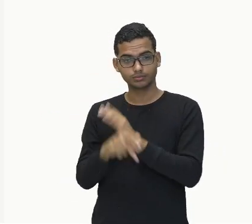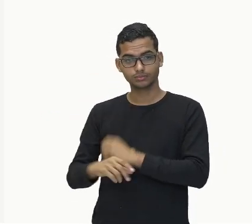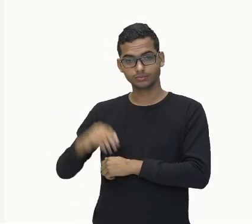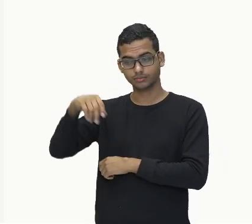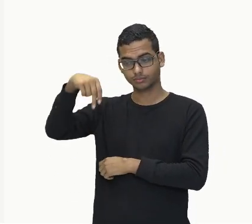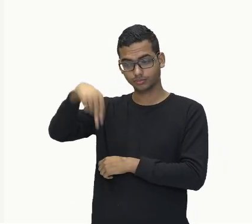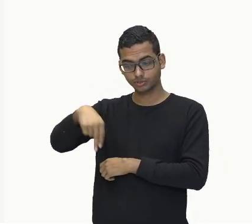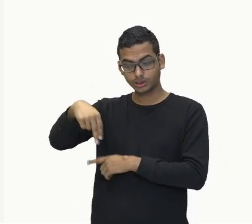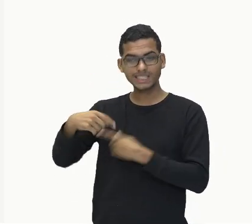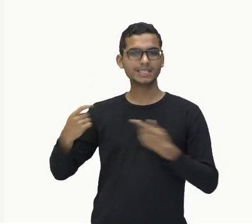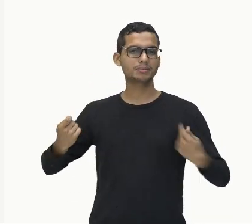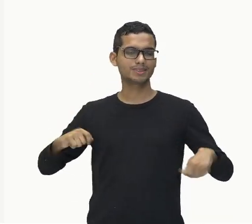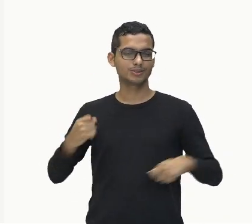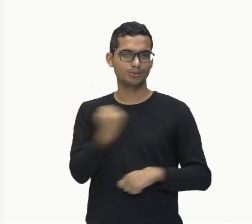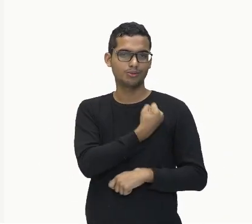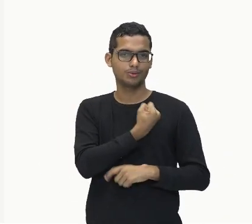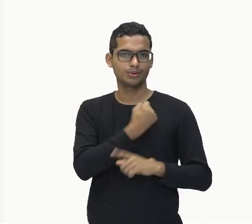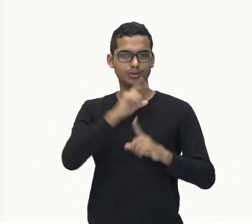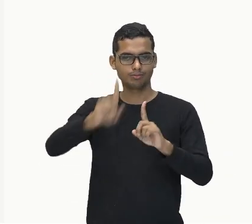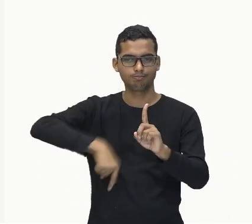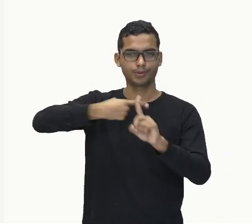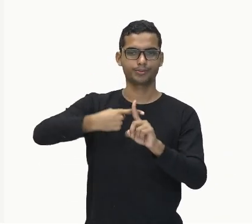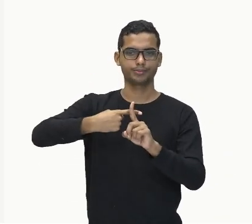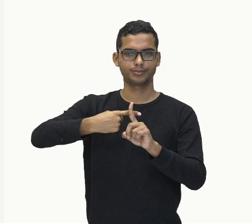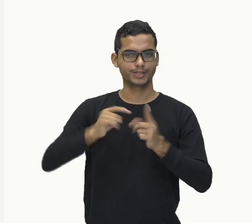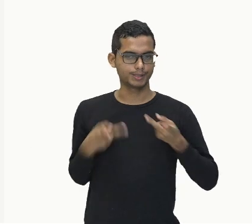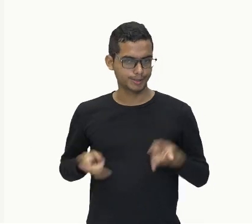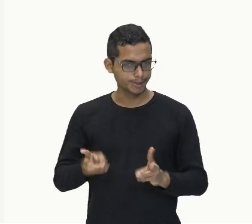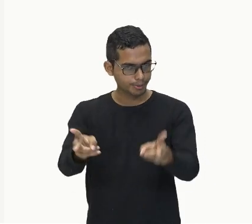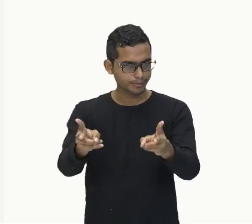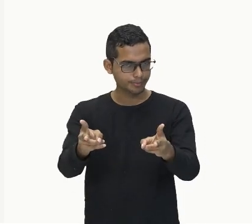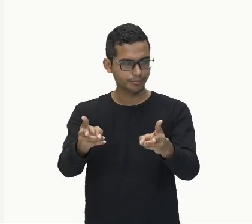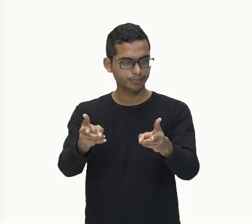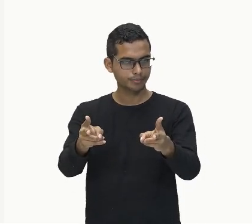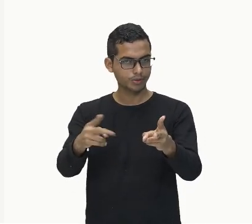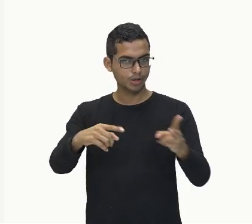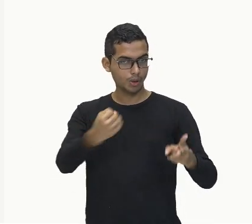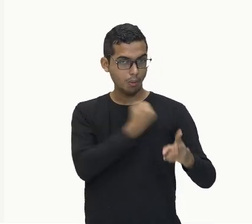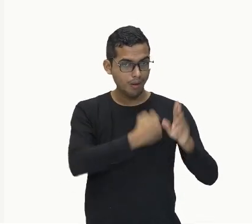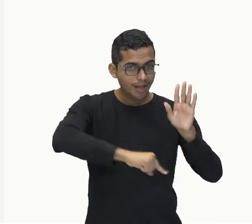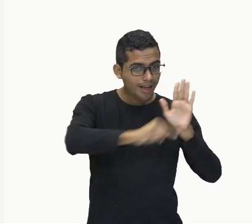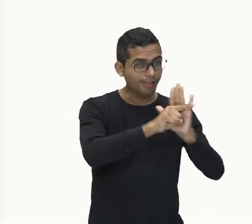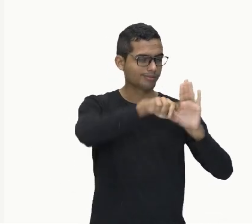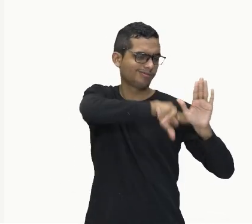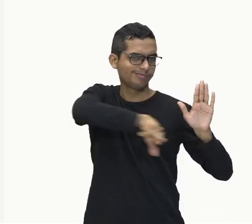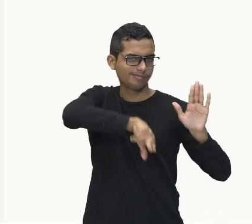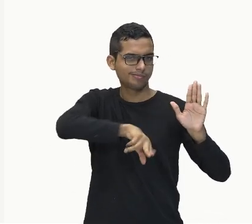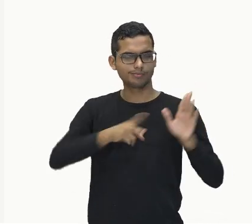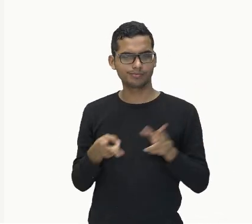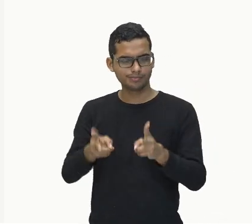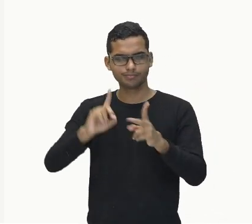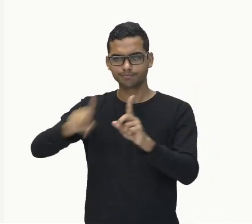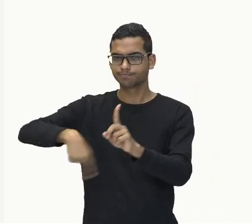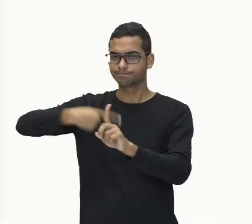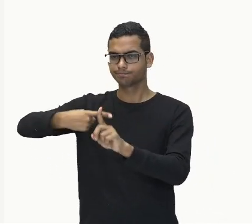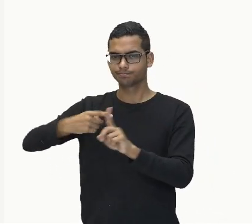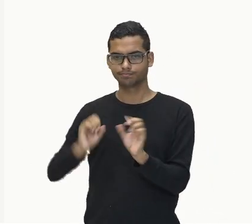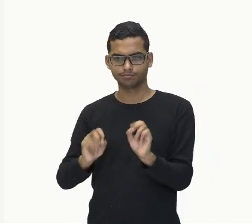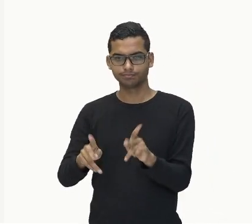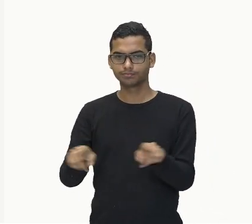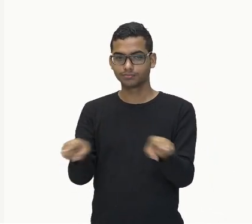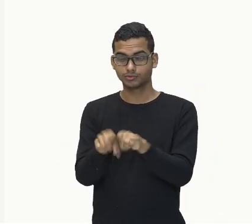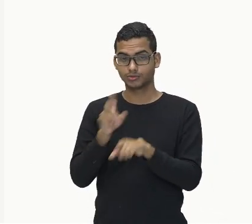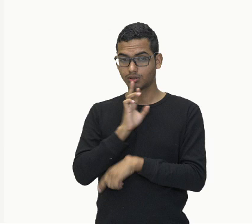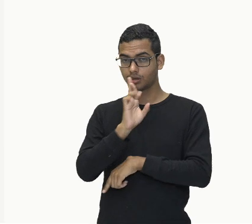precisa ser um número positivo. Então, essa solução aqui não serve. A única solução para a